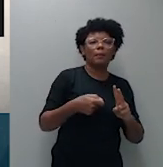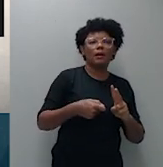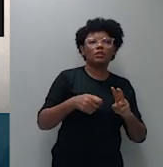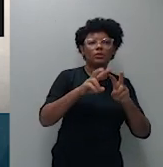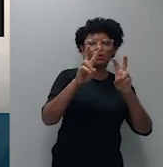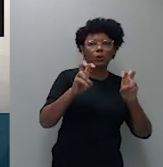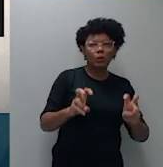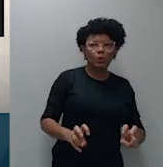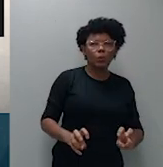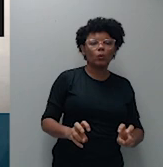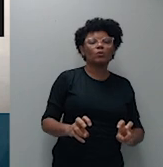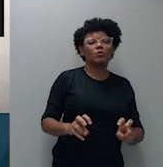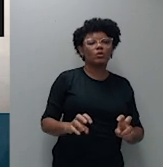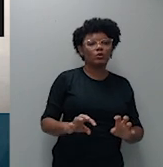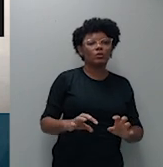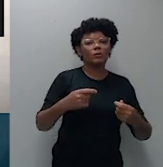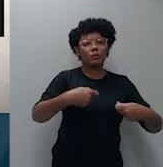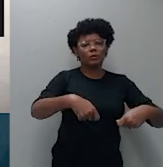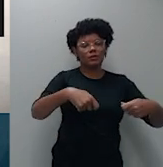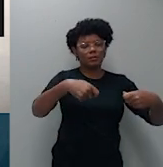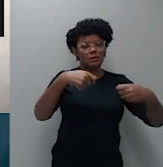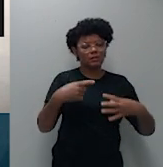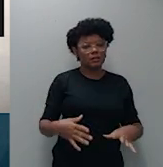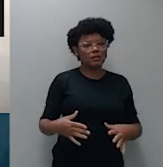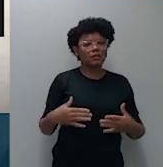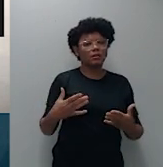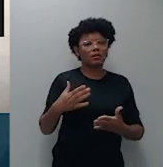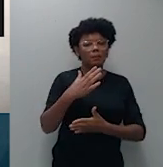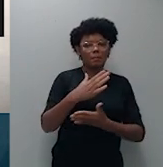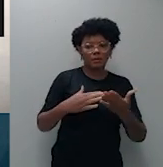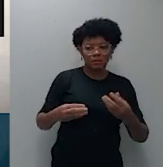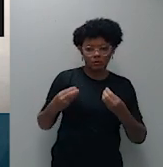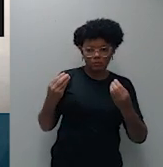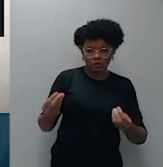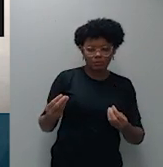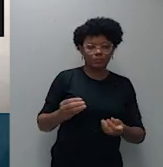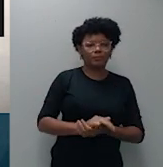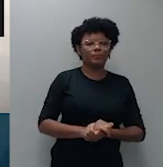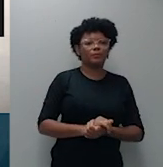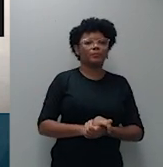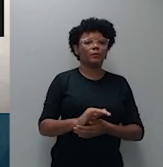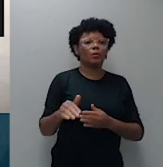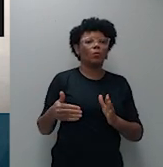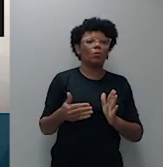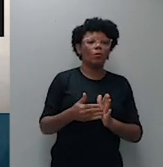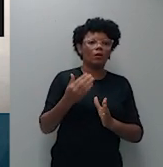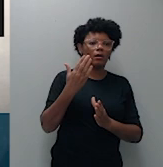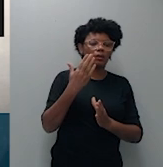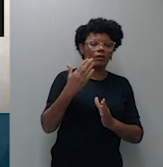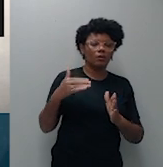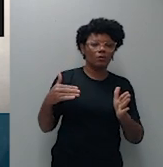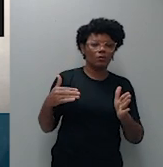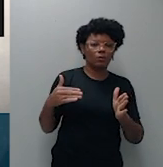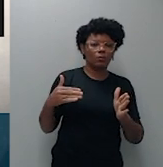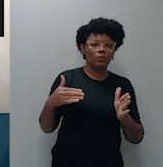proceder a citação de todos os litisconsortes necessários portanto eu dou provimento parcial a gravitar